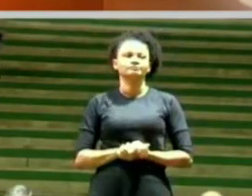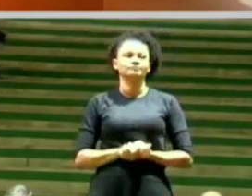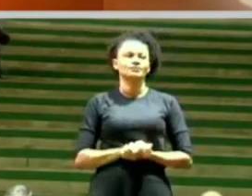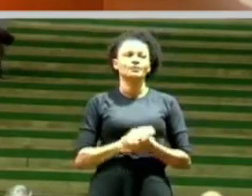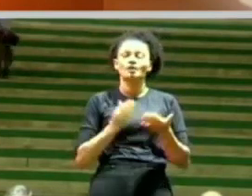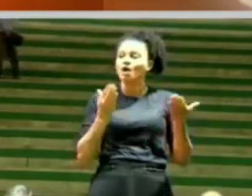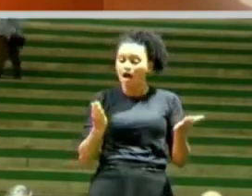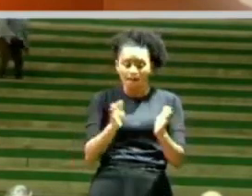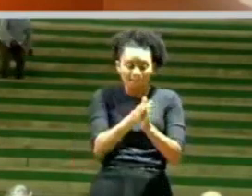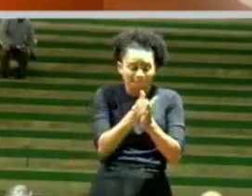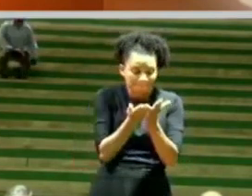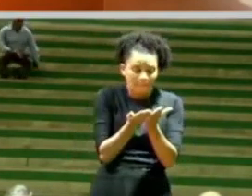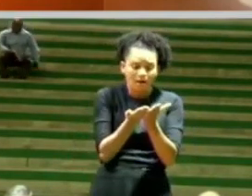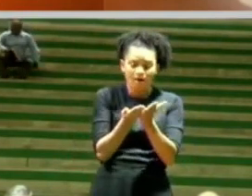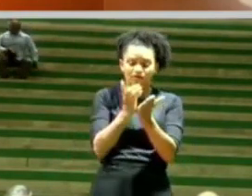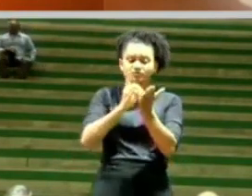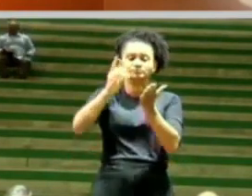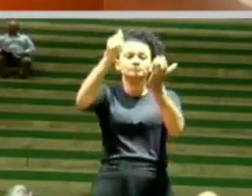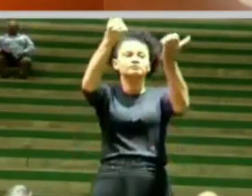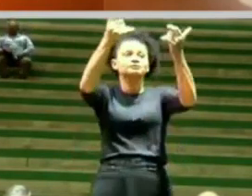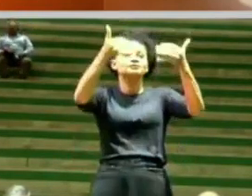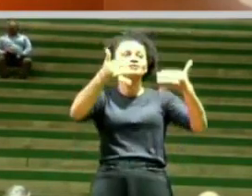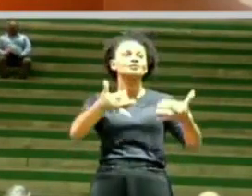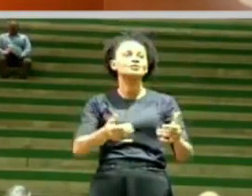A palavra do Senhor nos diz assim: